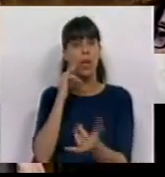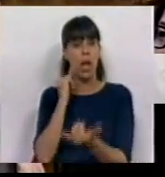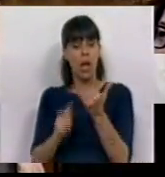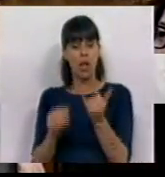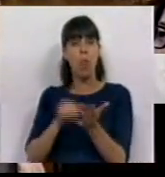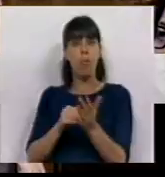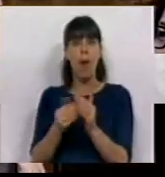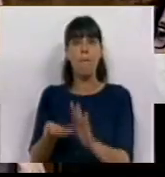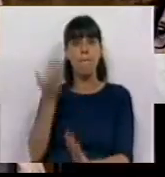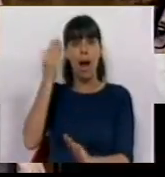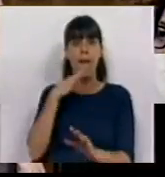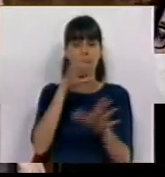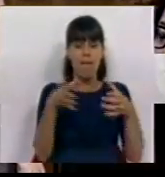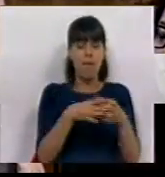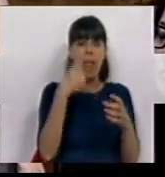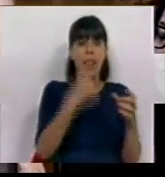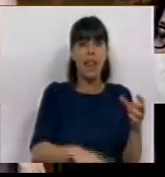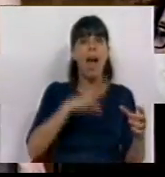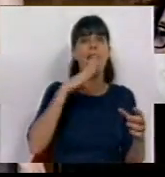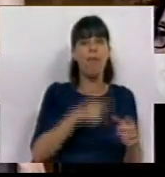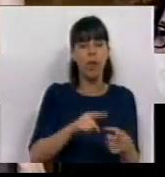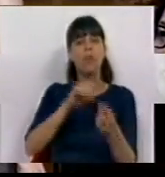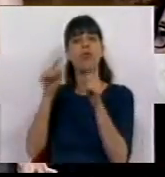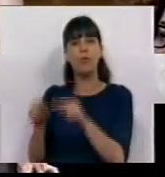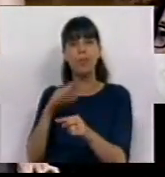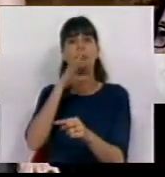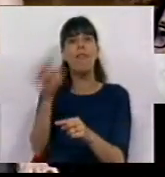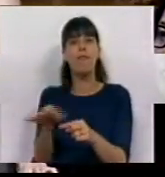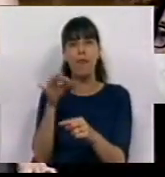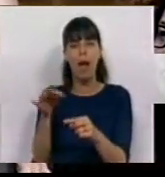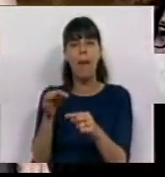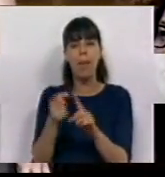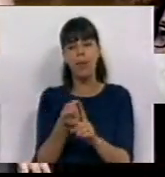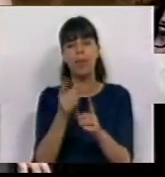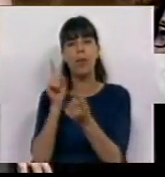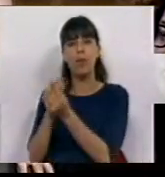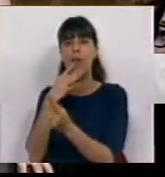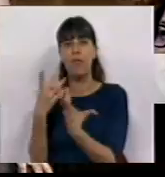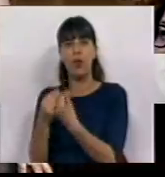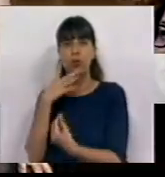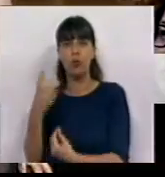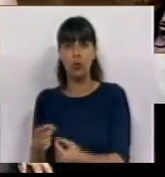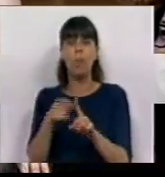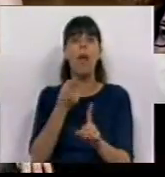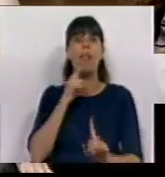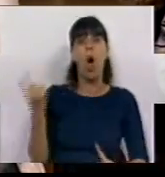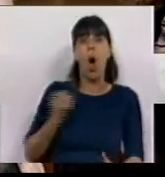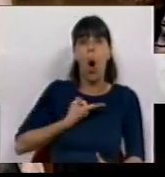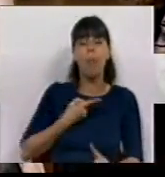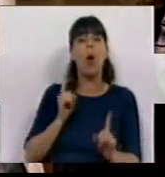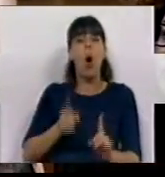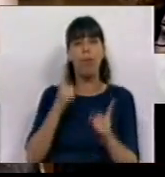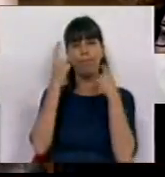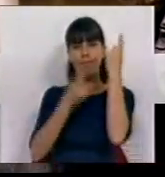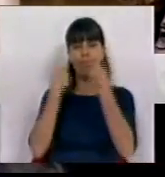de pobreza é mais elevado em famílias com filhos e designadamente famílias monoparentais. Isto obriga, de facto,